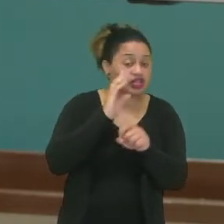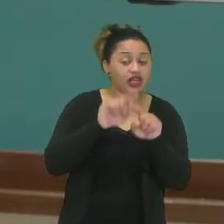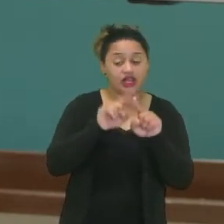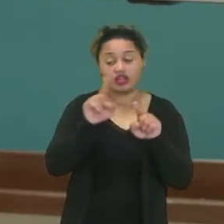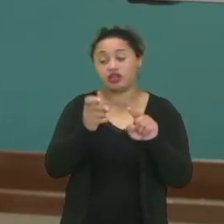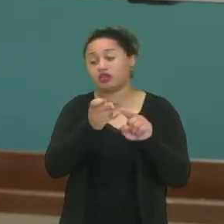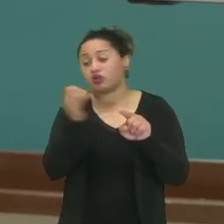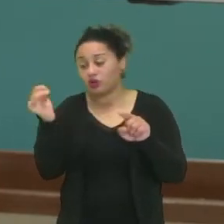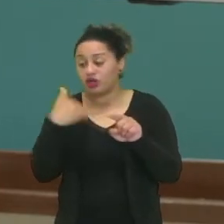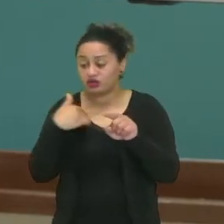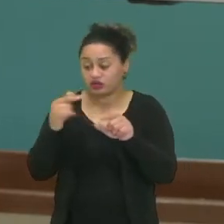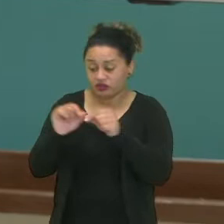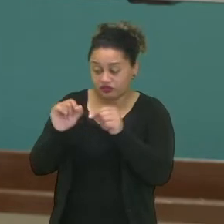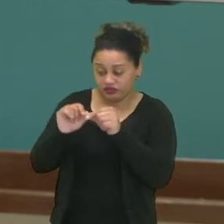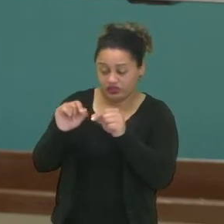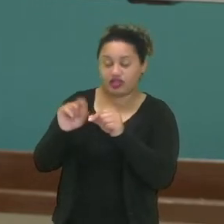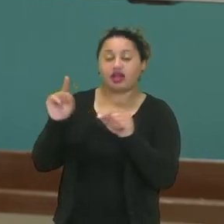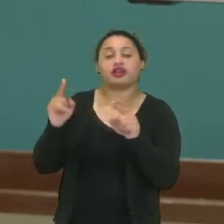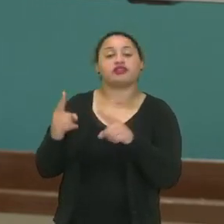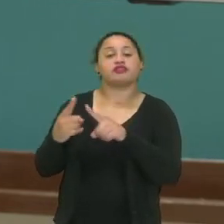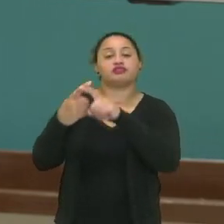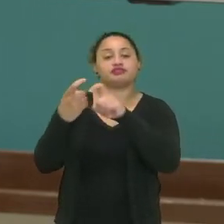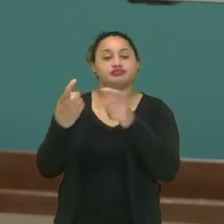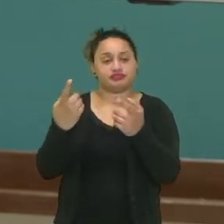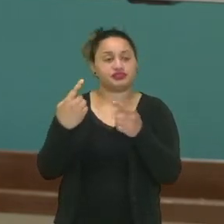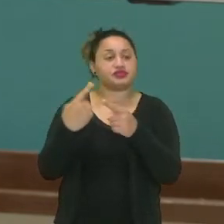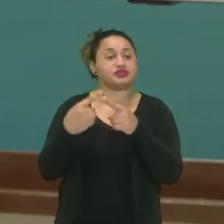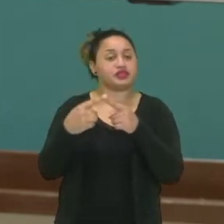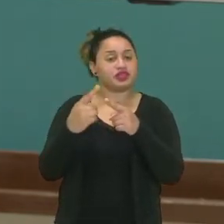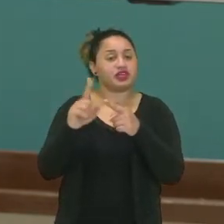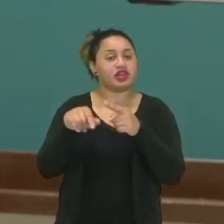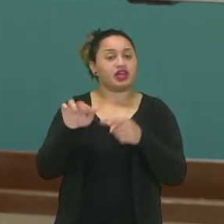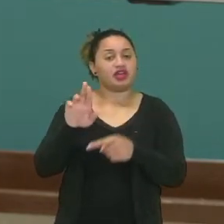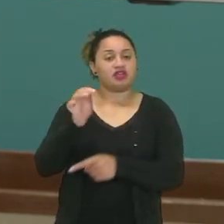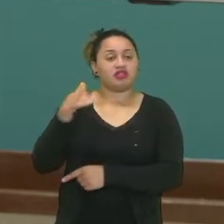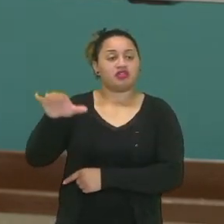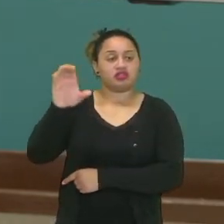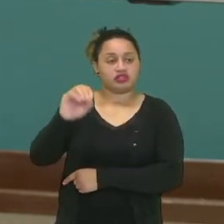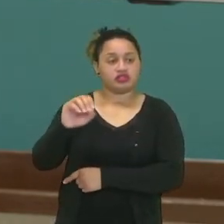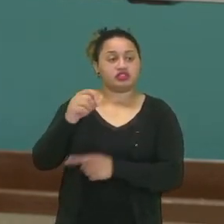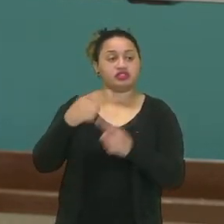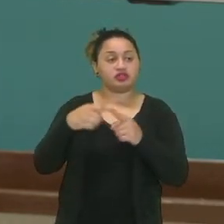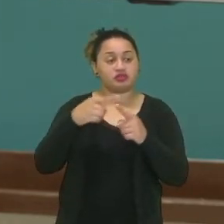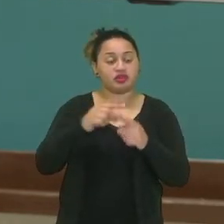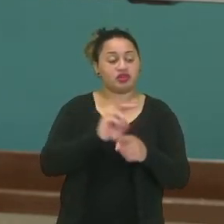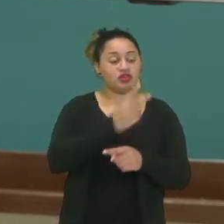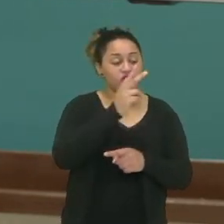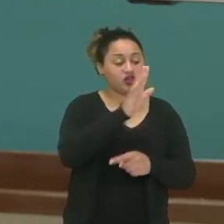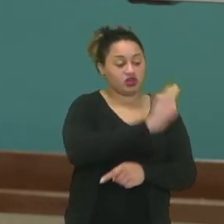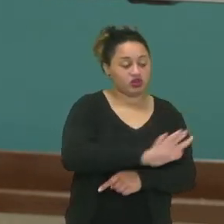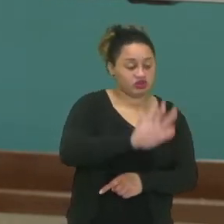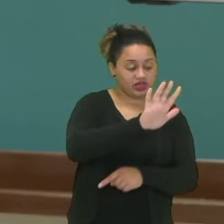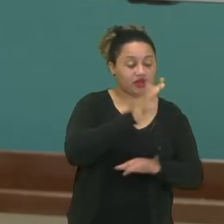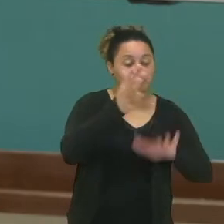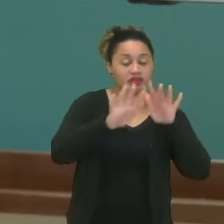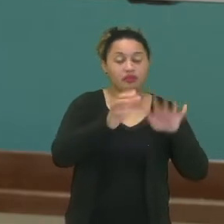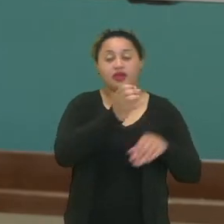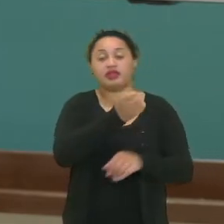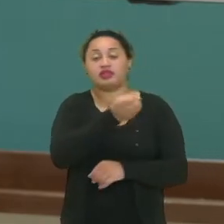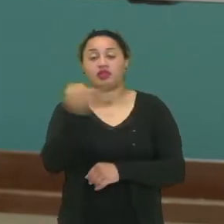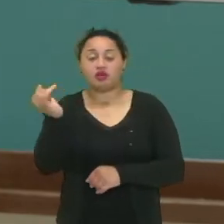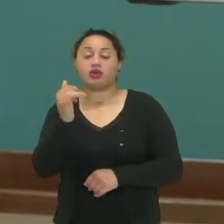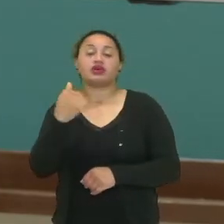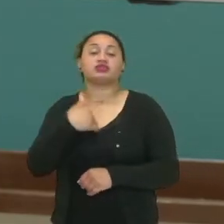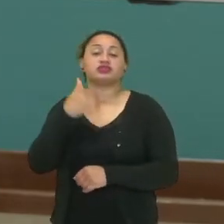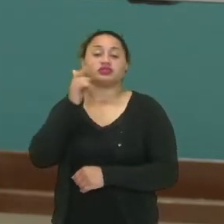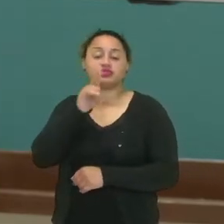fabricar, a gente vai multiplicar. Por que a gente chama de função mesmo? Porque o custo total vai depender de quantas unidades nós